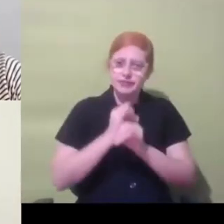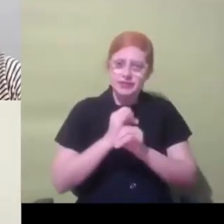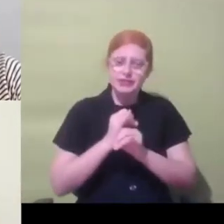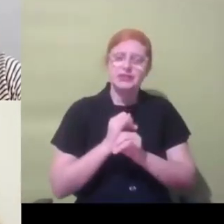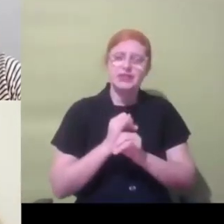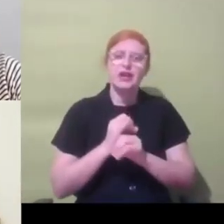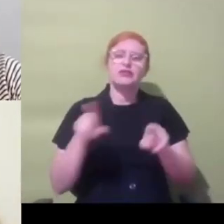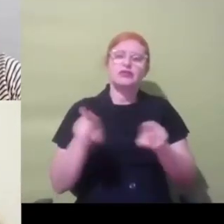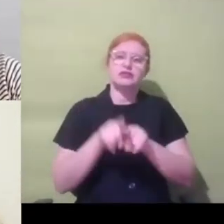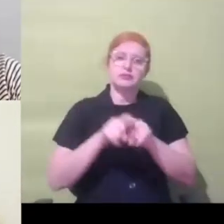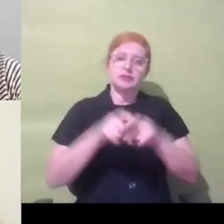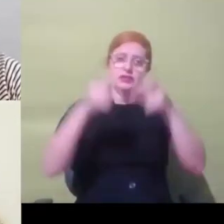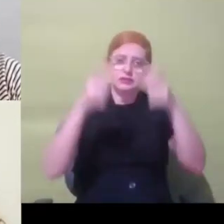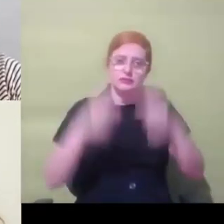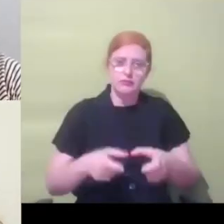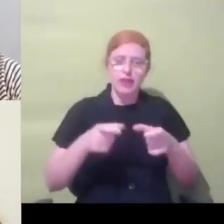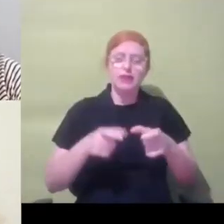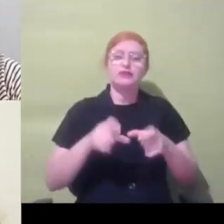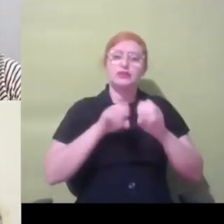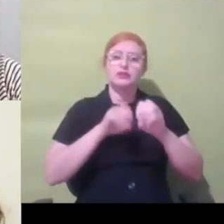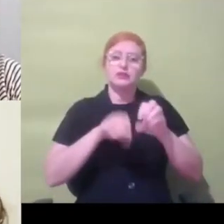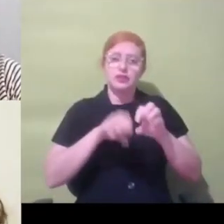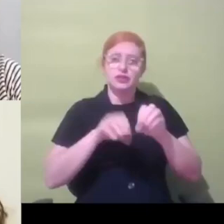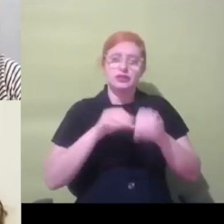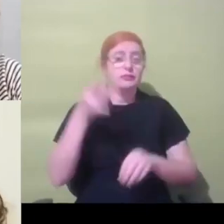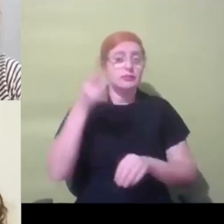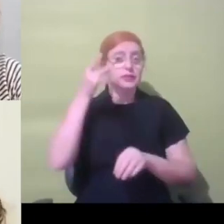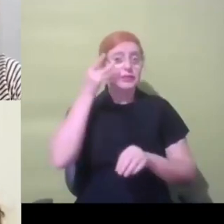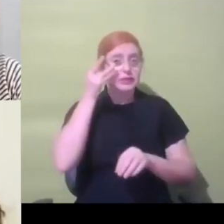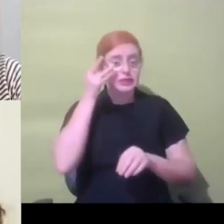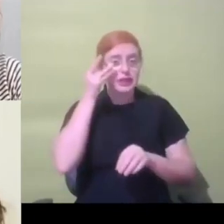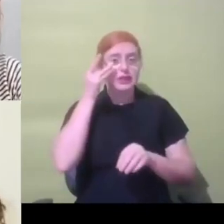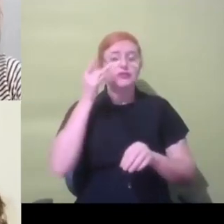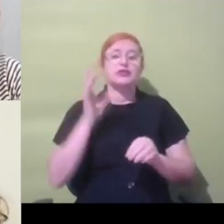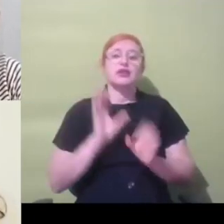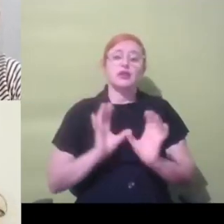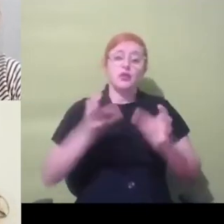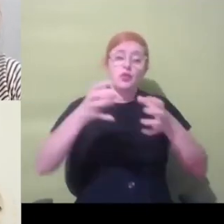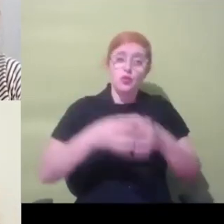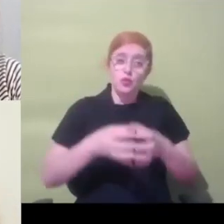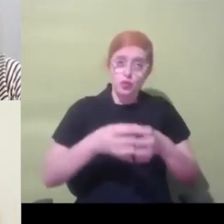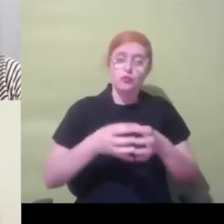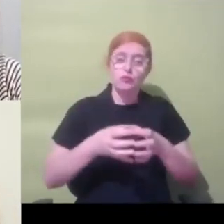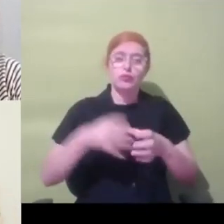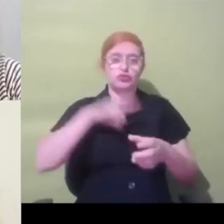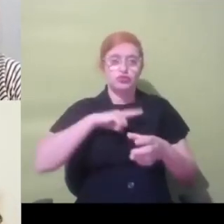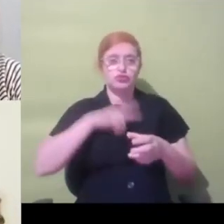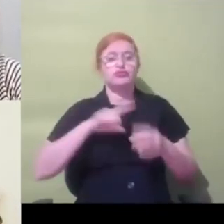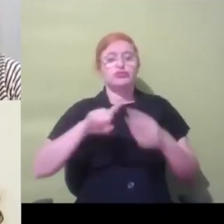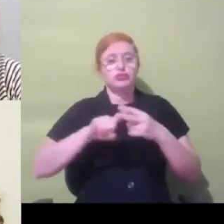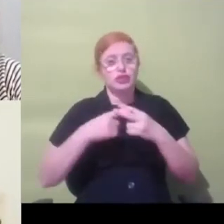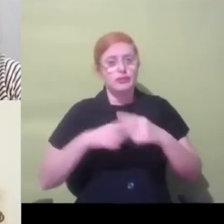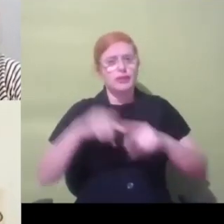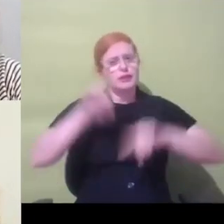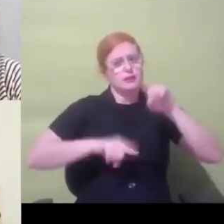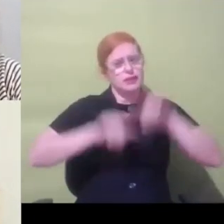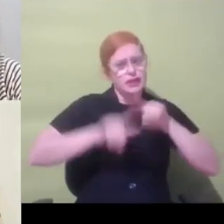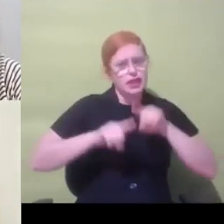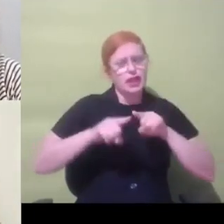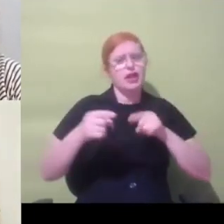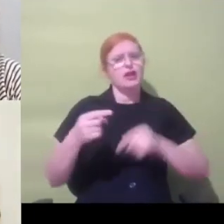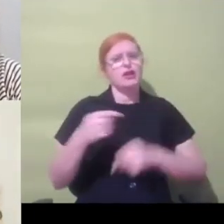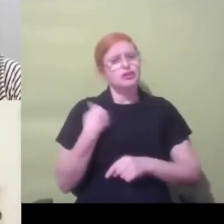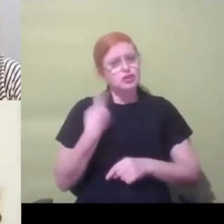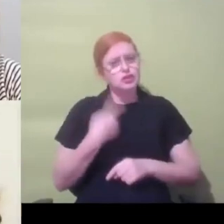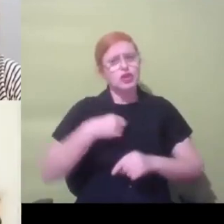formação presencial são feitos de forma autogestionada pelo próprio coletivo, com as ferramentas assim também que a gente foi discutindo